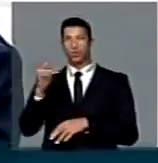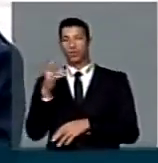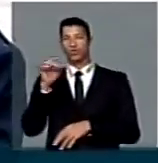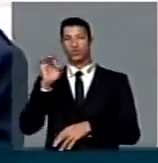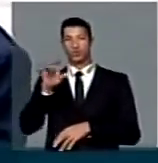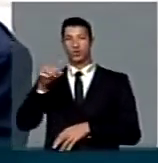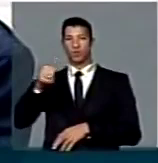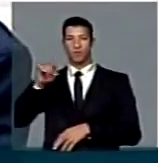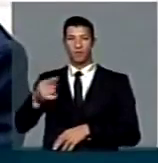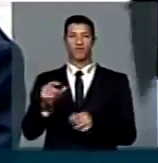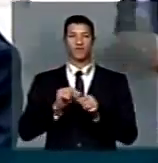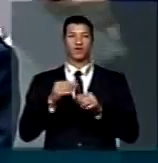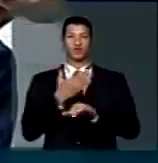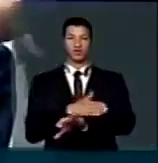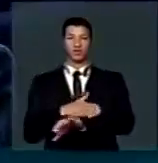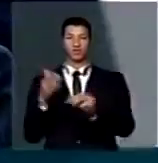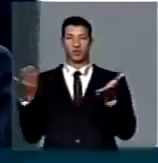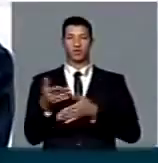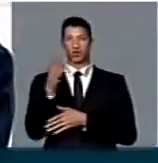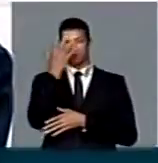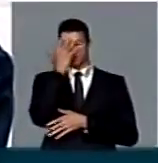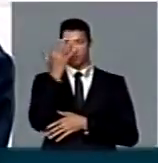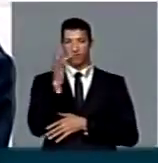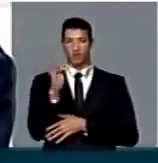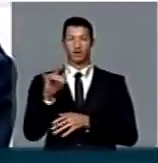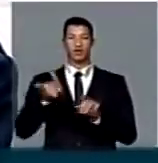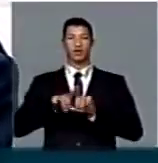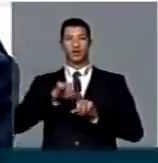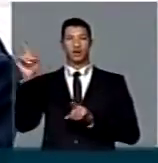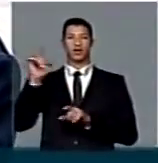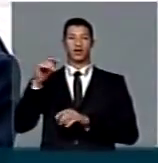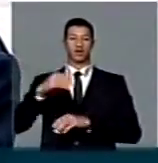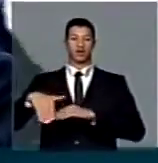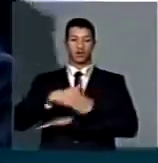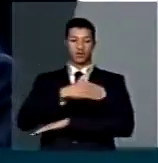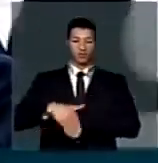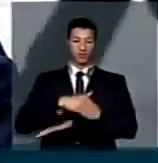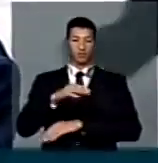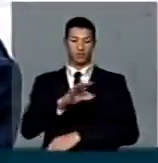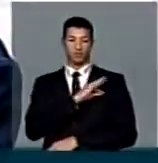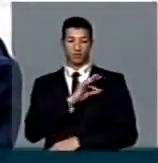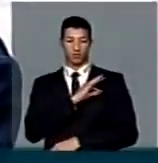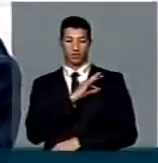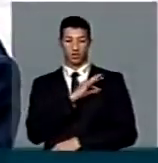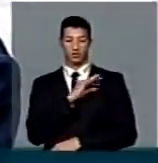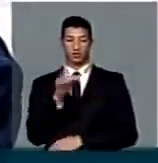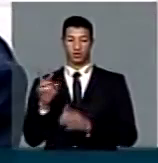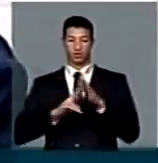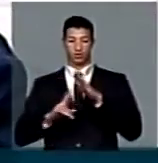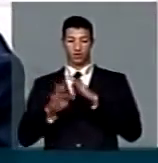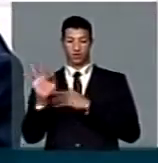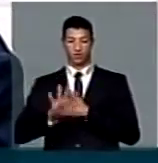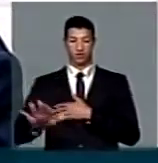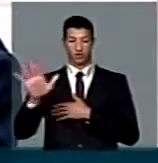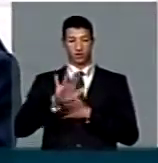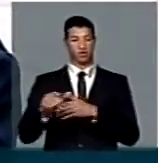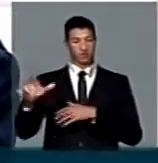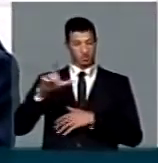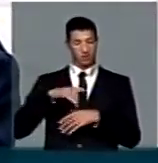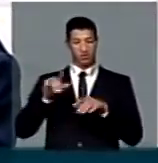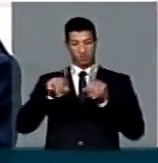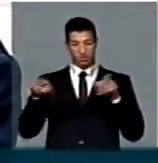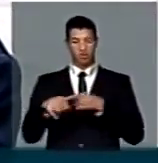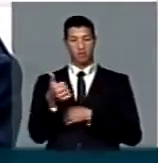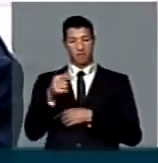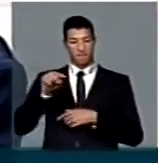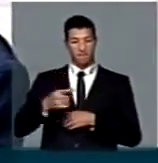que farão o treinamento agora em fevereiro, lá na Academia de Polícia do Departamento da Polícia Rodoviária Federal, cabem os 1.900.